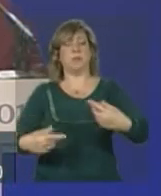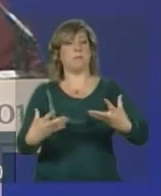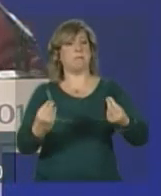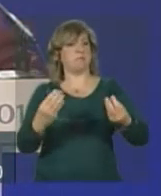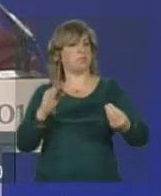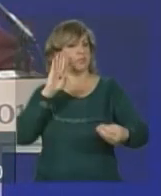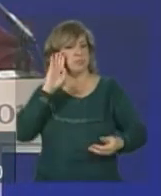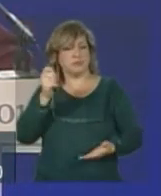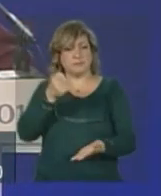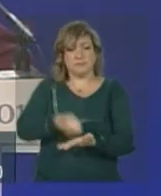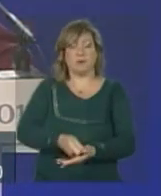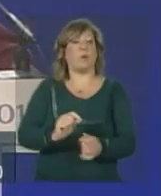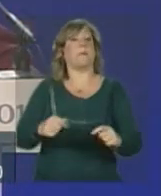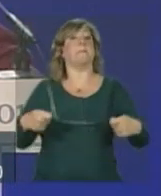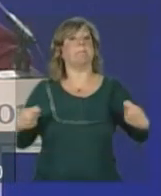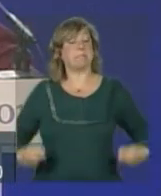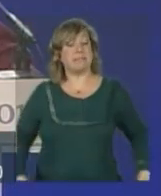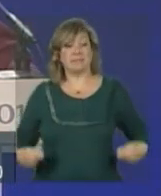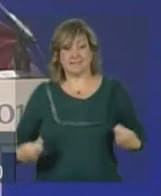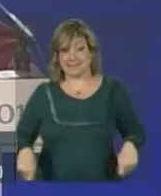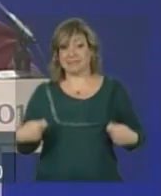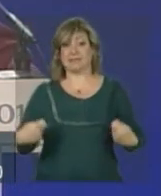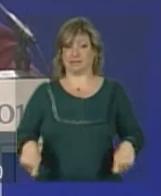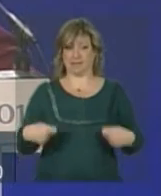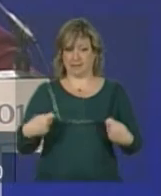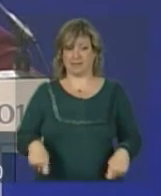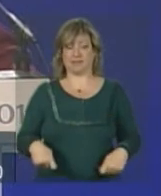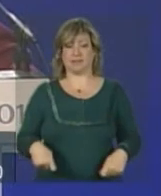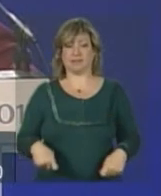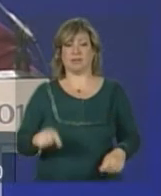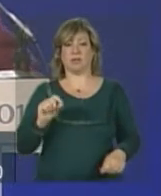enfática sobre a necessidade